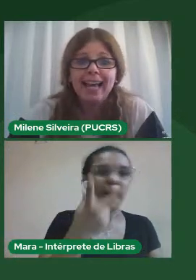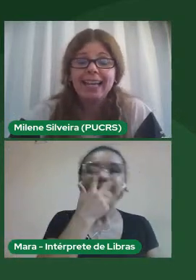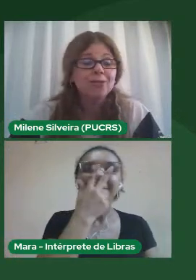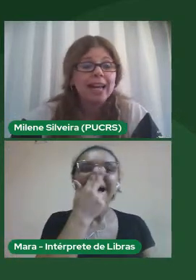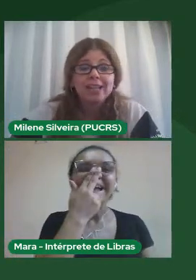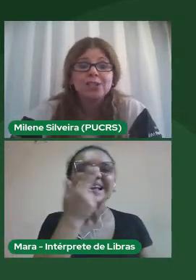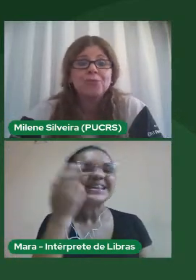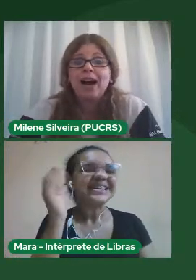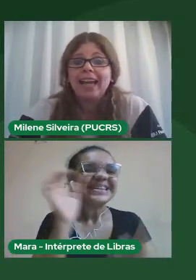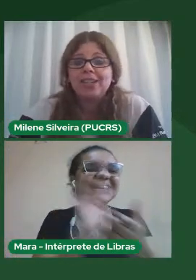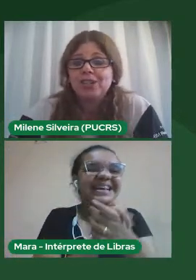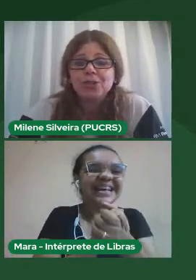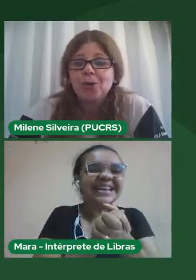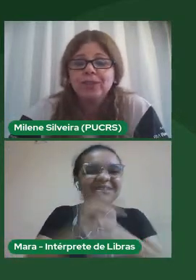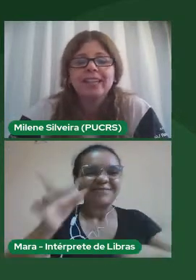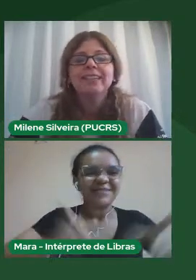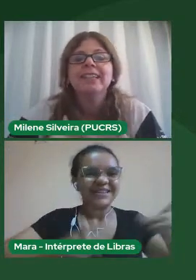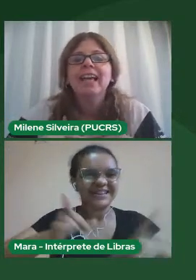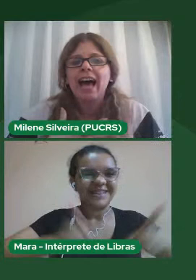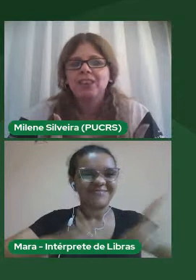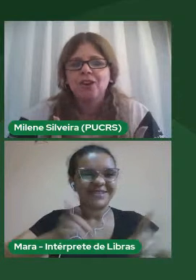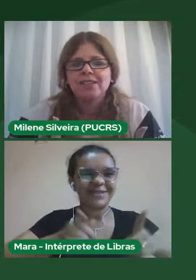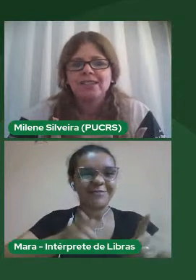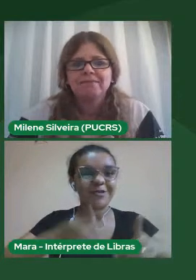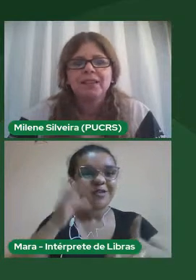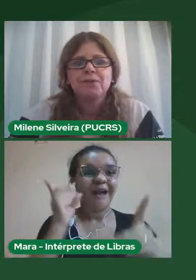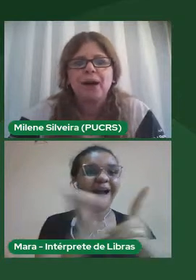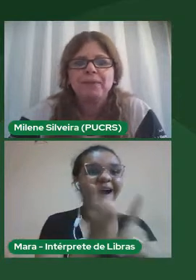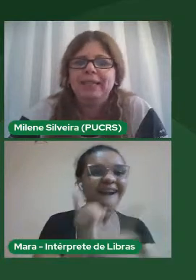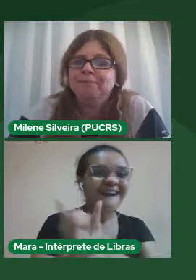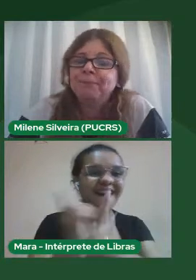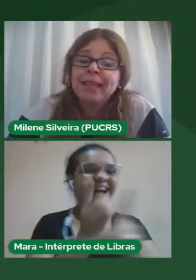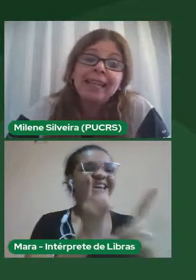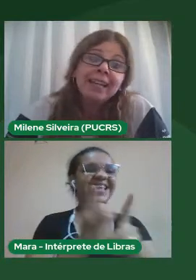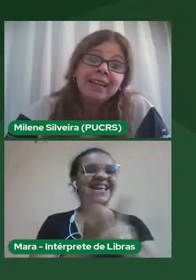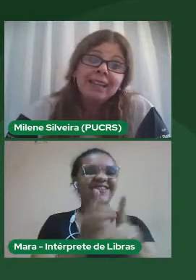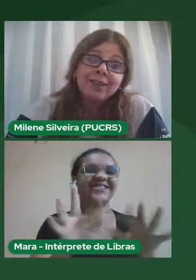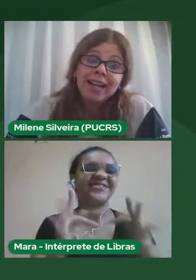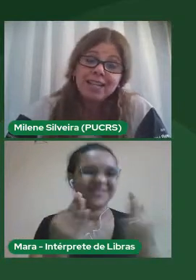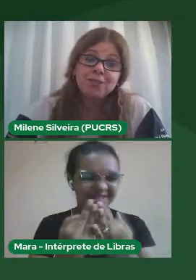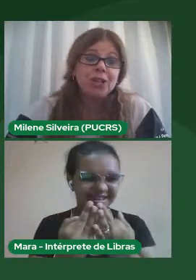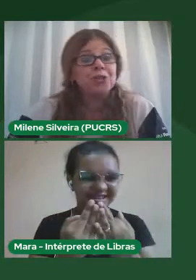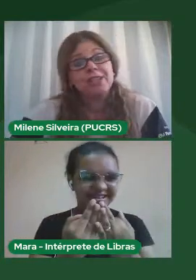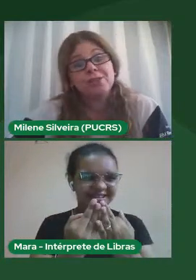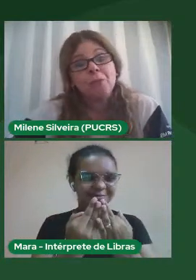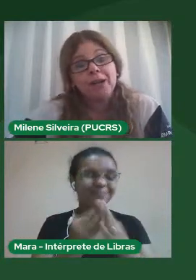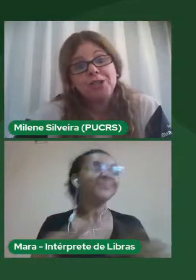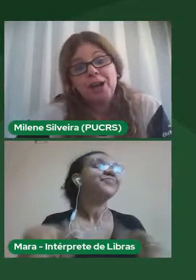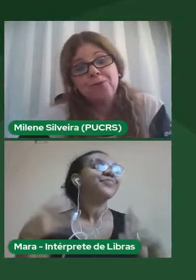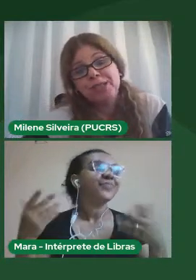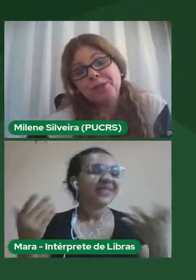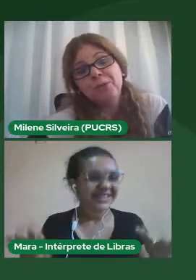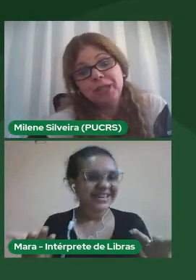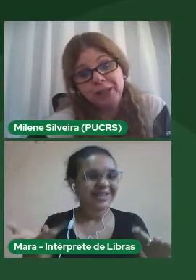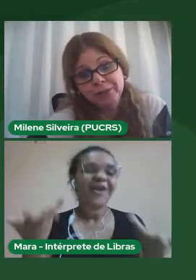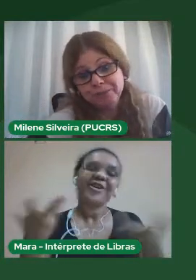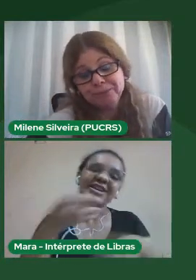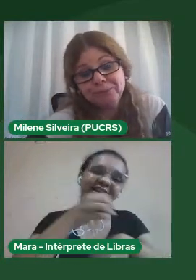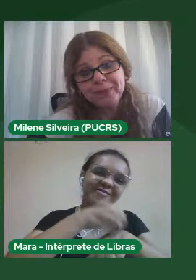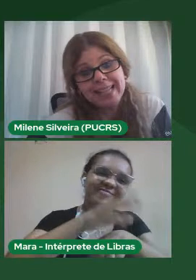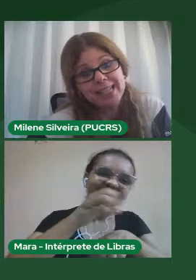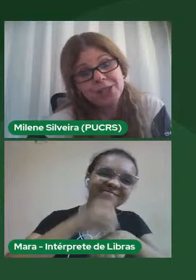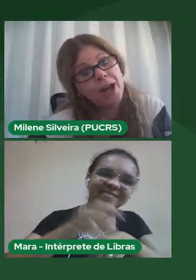prima, né? Aquele lugar que a gente vai e a gente encontra a nossa família. Então era isso, gente, eu quis compartilhar com vocês um